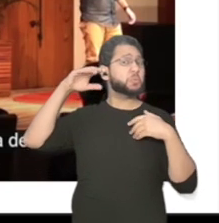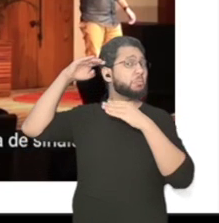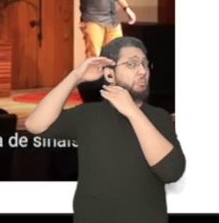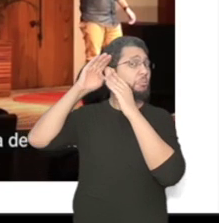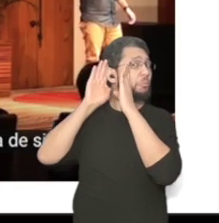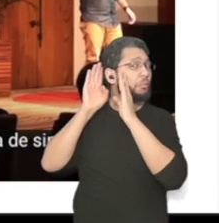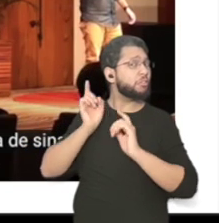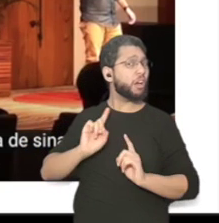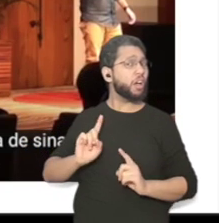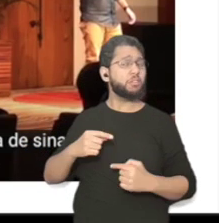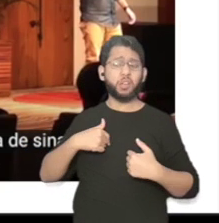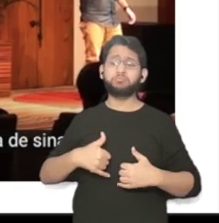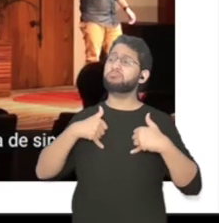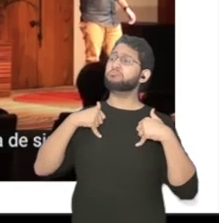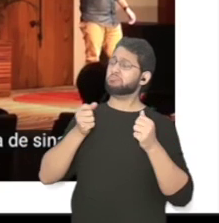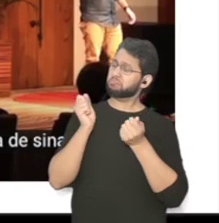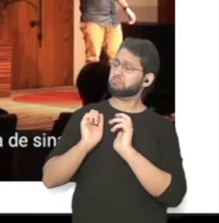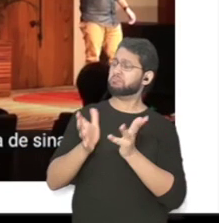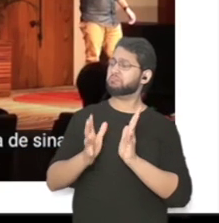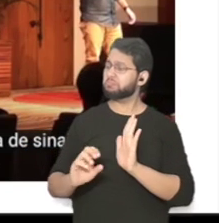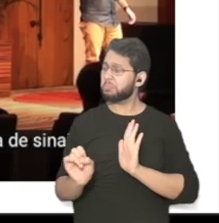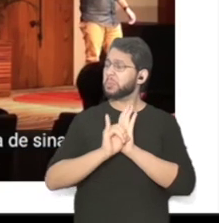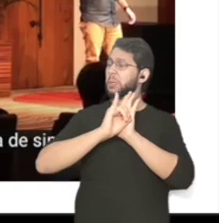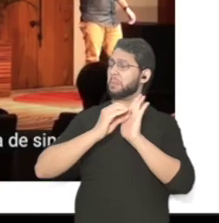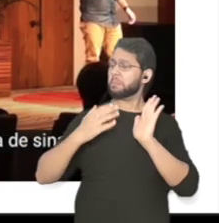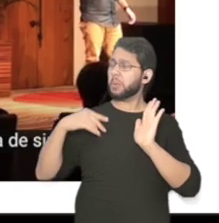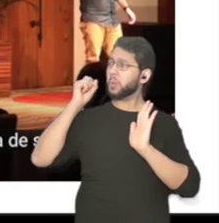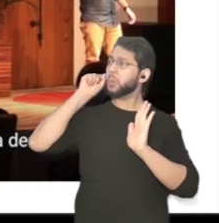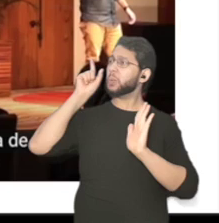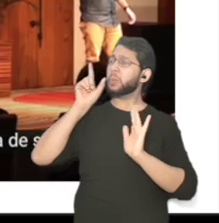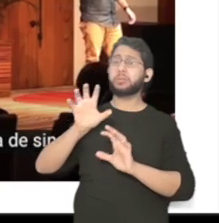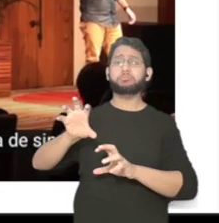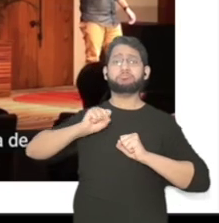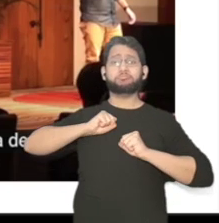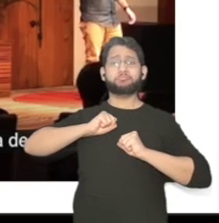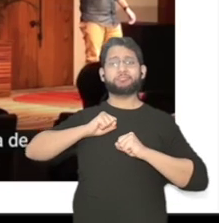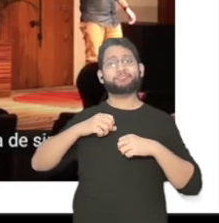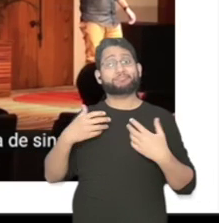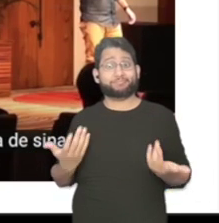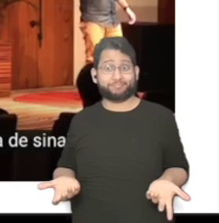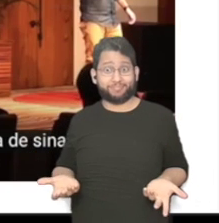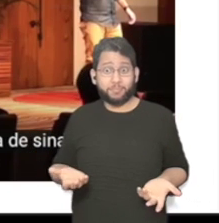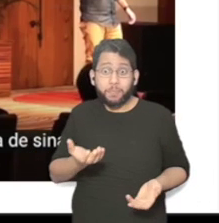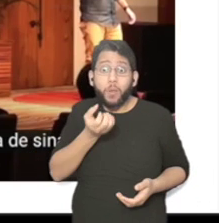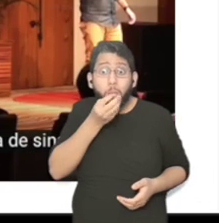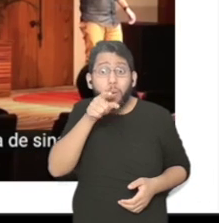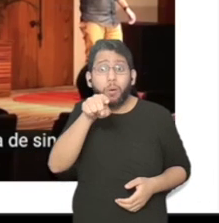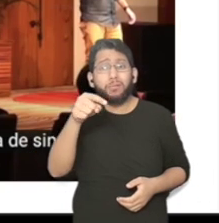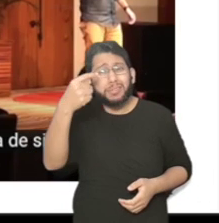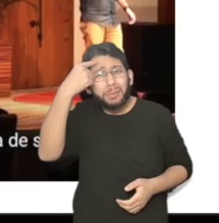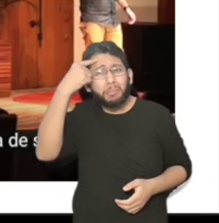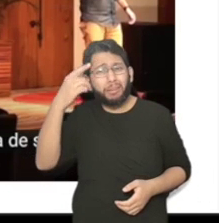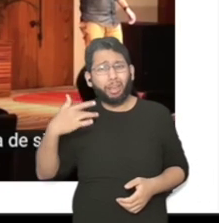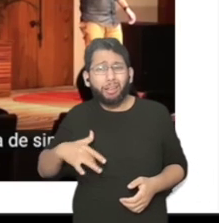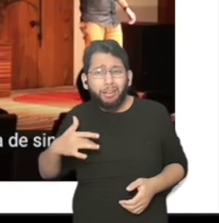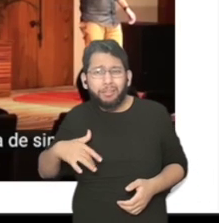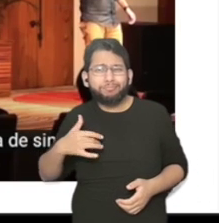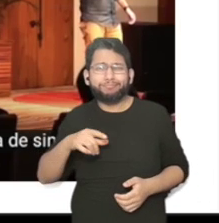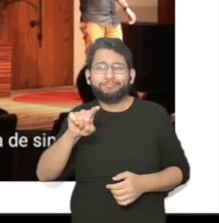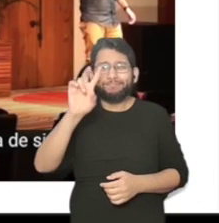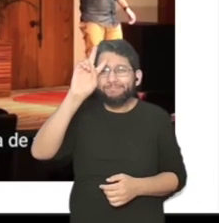da surdez, e entendem ela como uma identidade, como uma cultura, talvez eu consiga me posicionar,